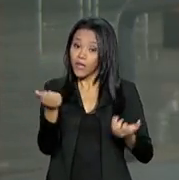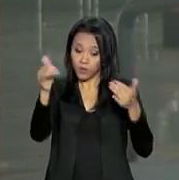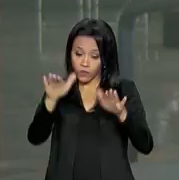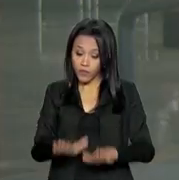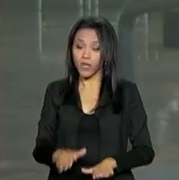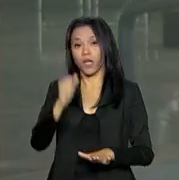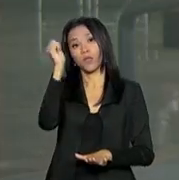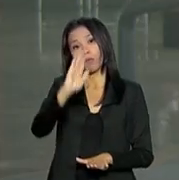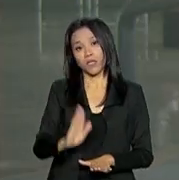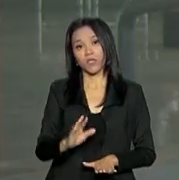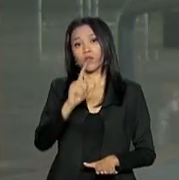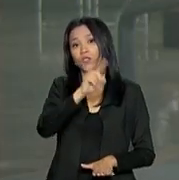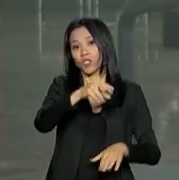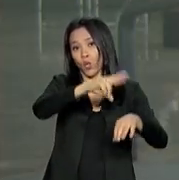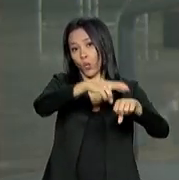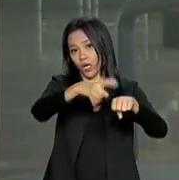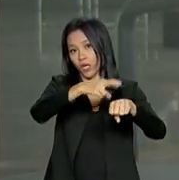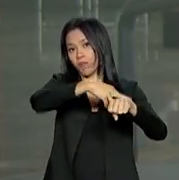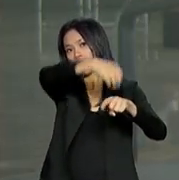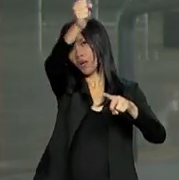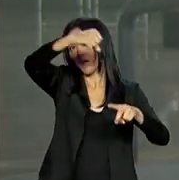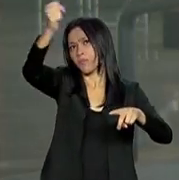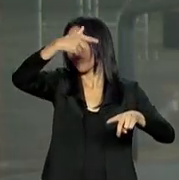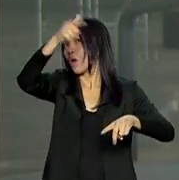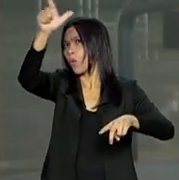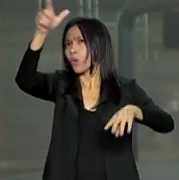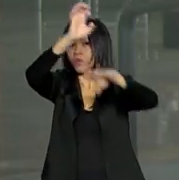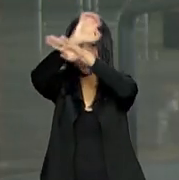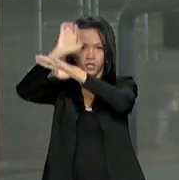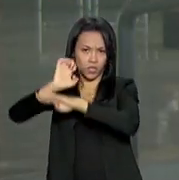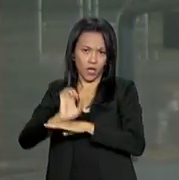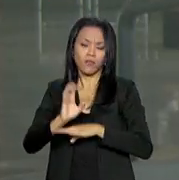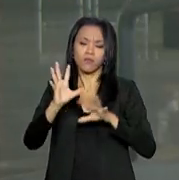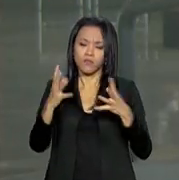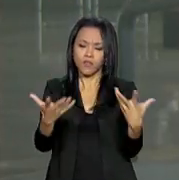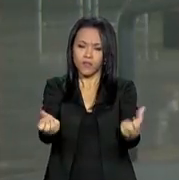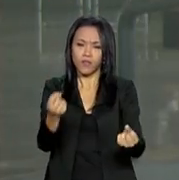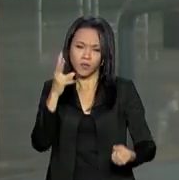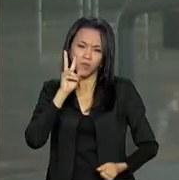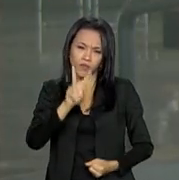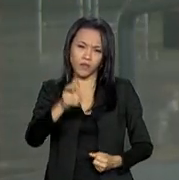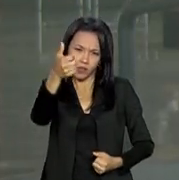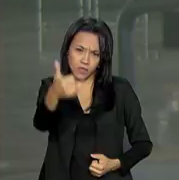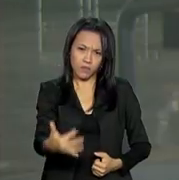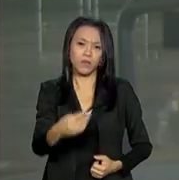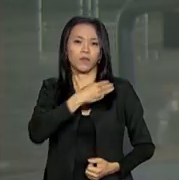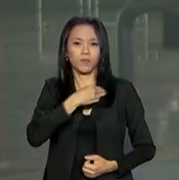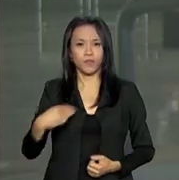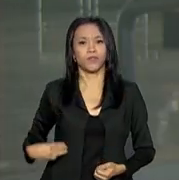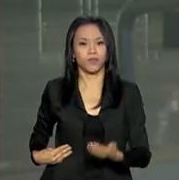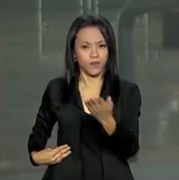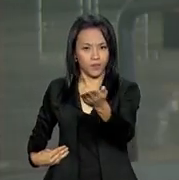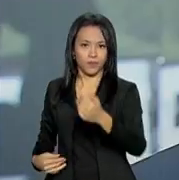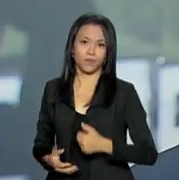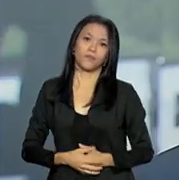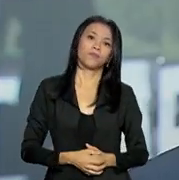ser transferidos de roraima para outros estados vamos assistir agora um trecho do que disse o ministro